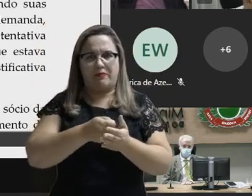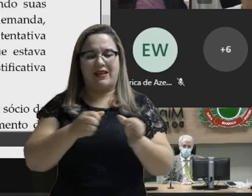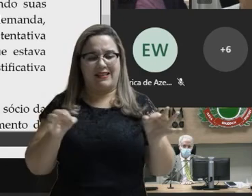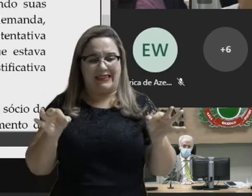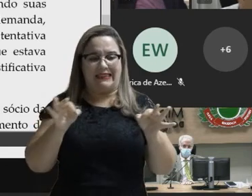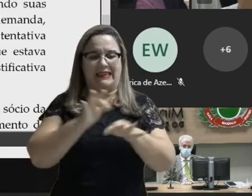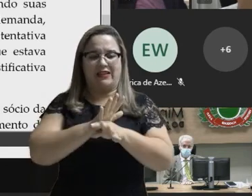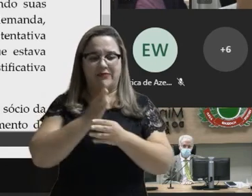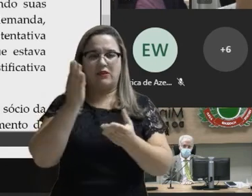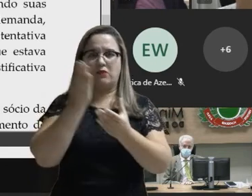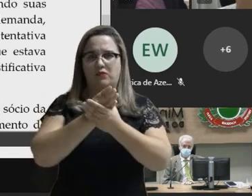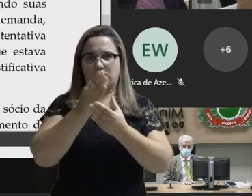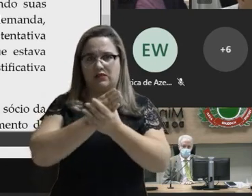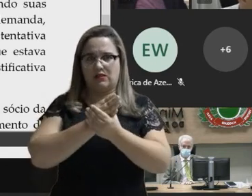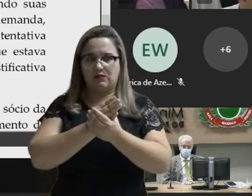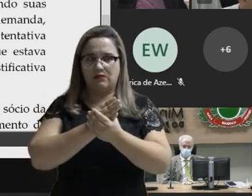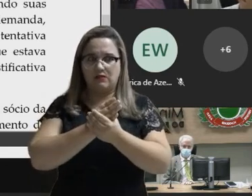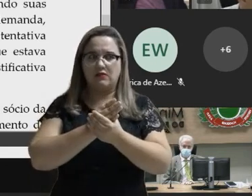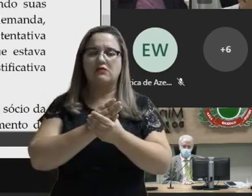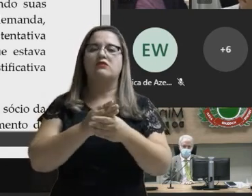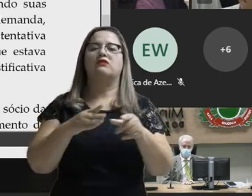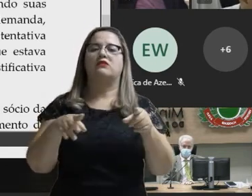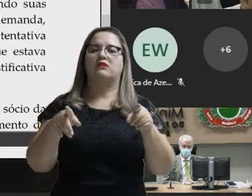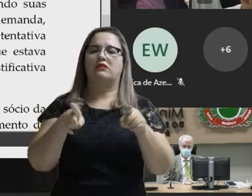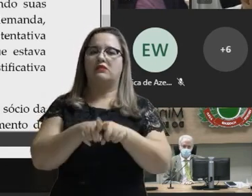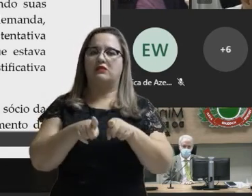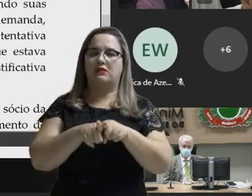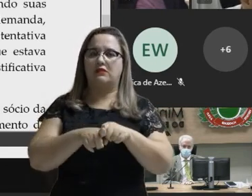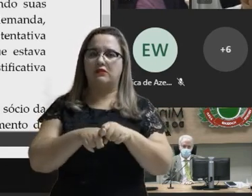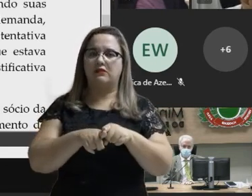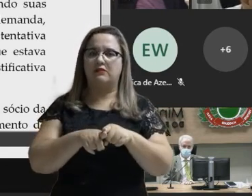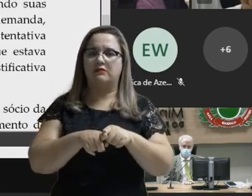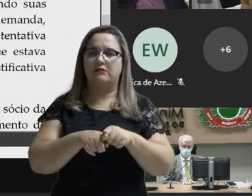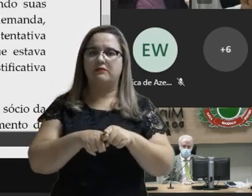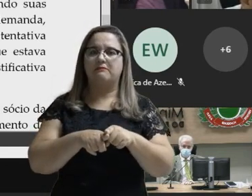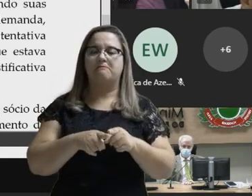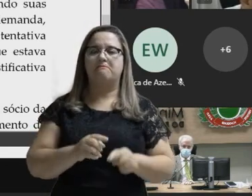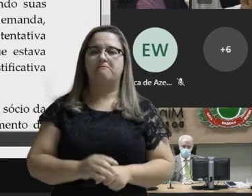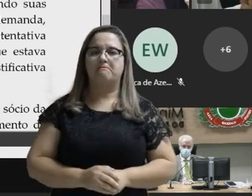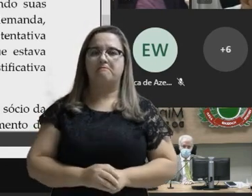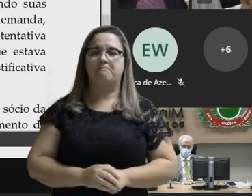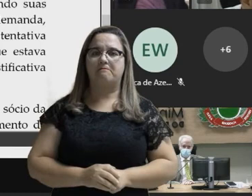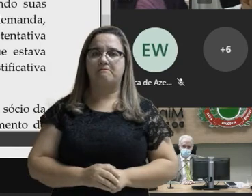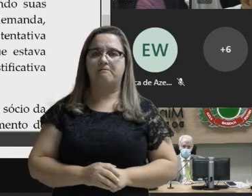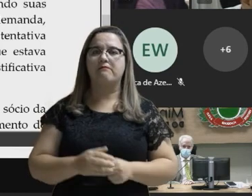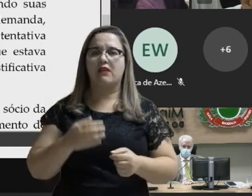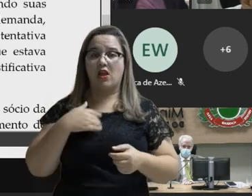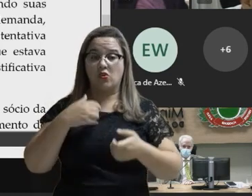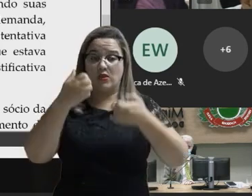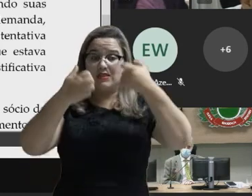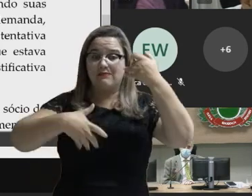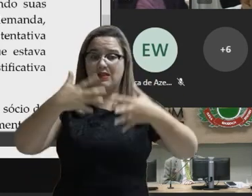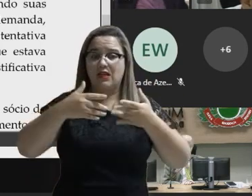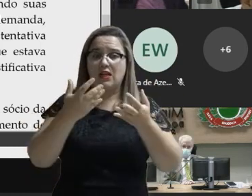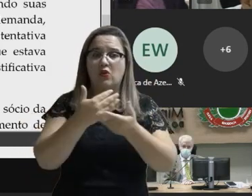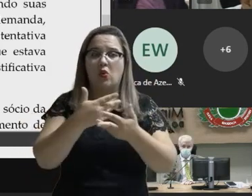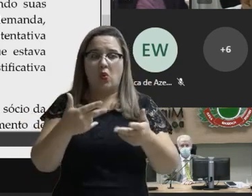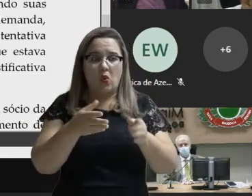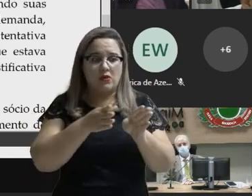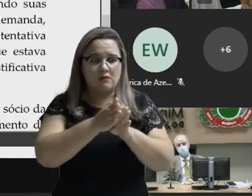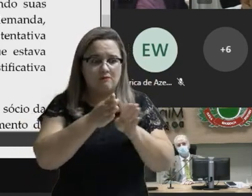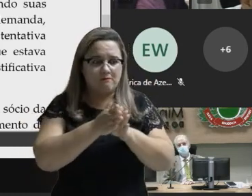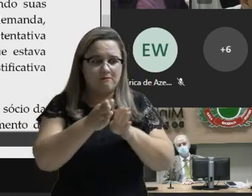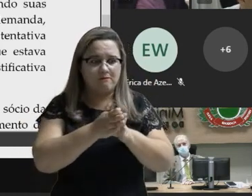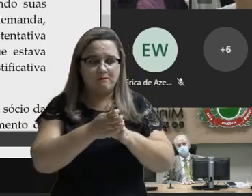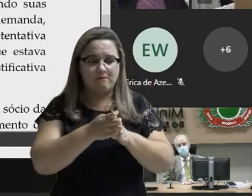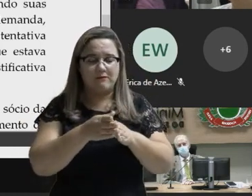inquérito civil e, devendo o agente ministerial, aqui eu estou dando algumas orientações no meu ponto de